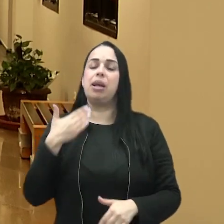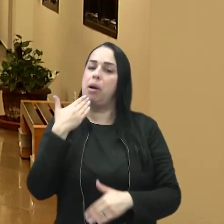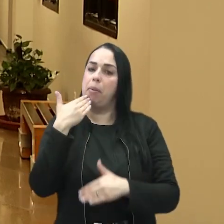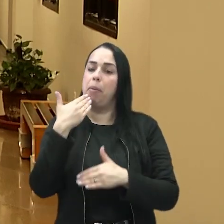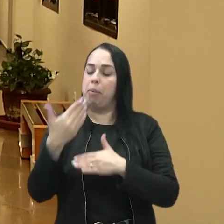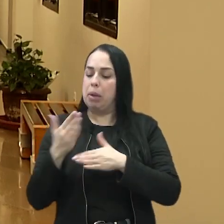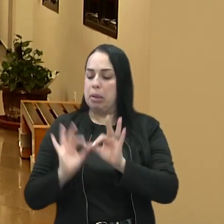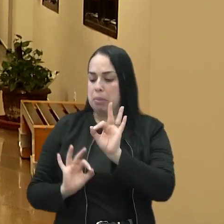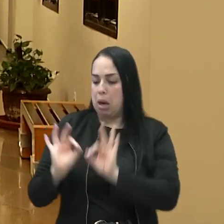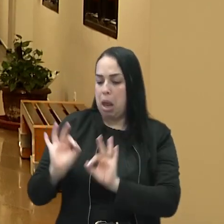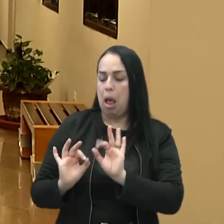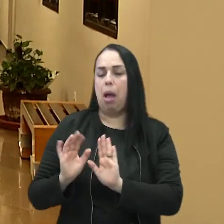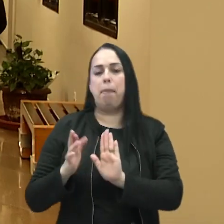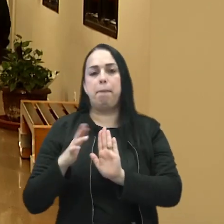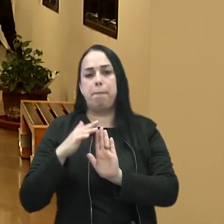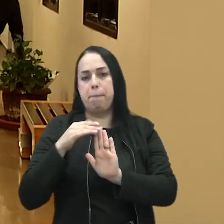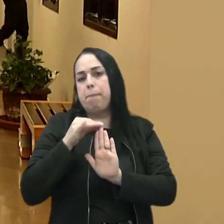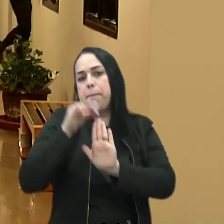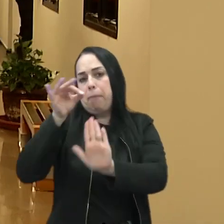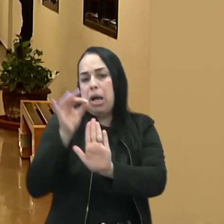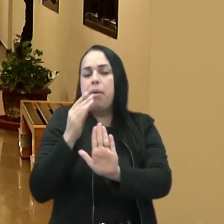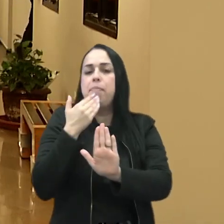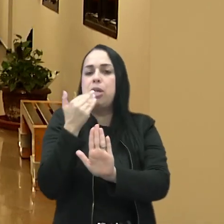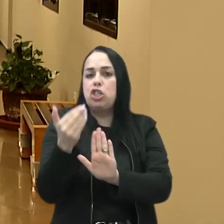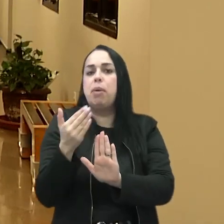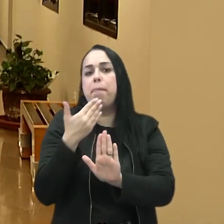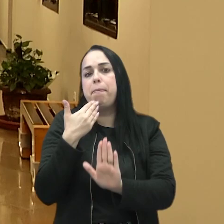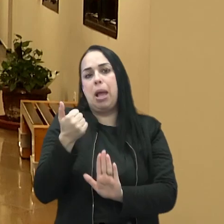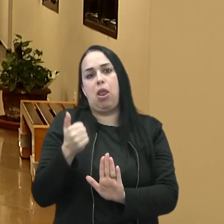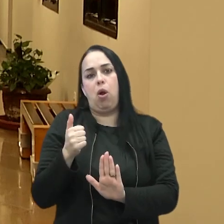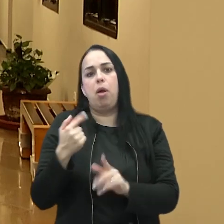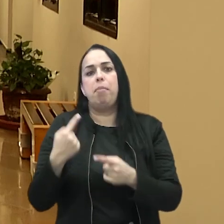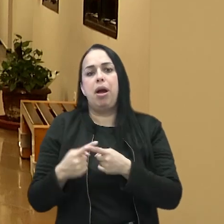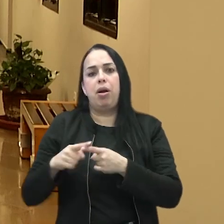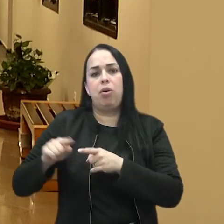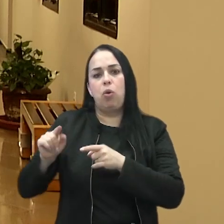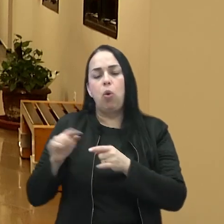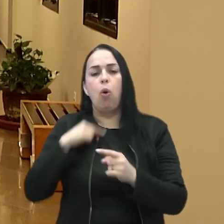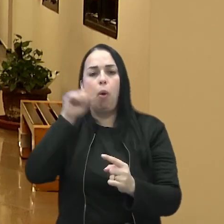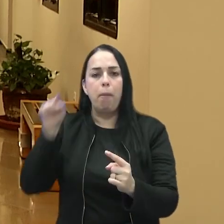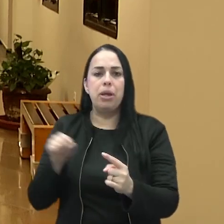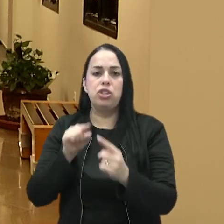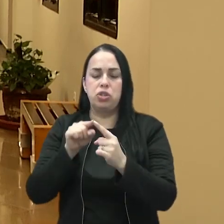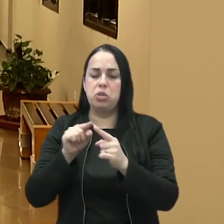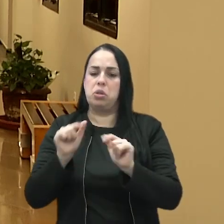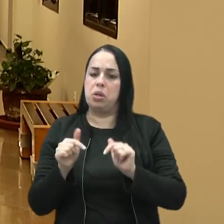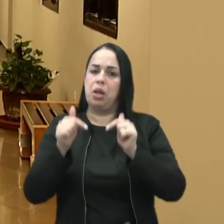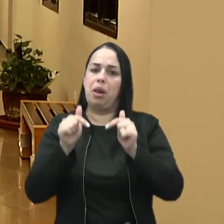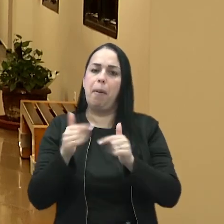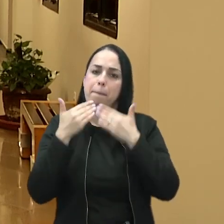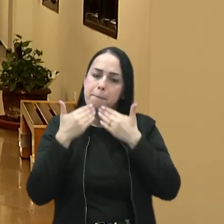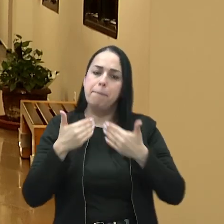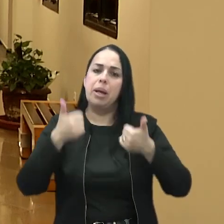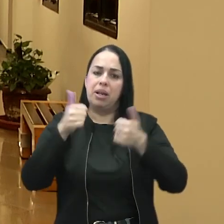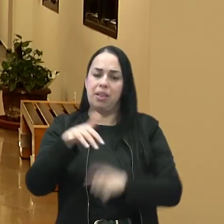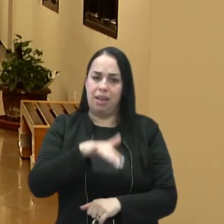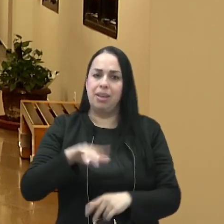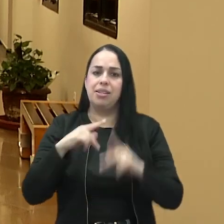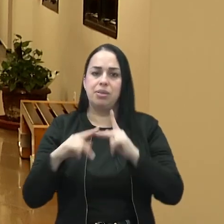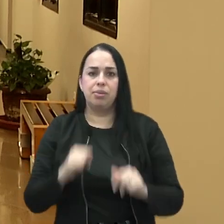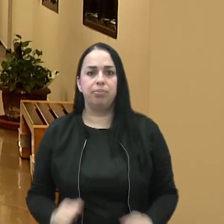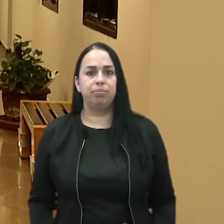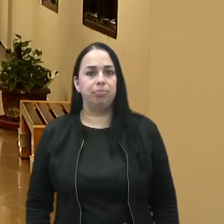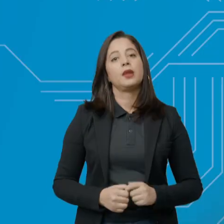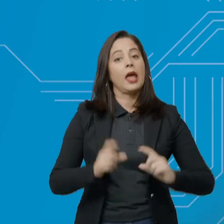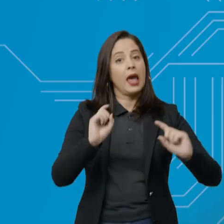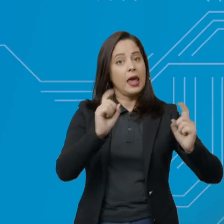os nossos pedidos, né, os nossos requerimentos, os nossos ofícios, para assim a gente traçar um trabalho em prol da melhoria constante dos serviços públicos aqui no